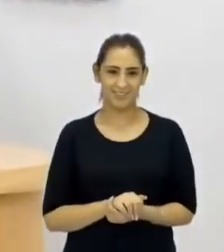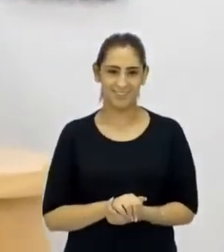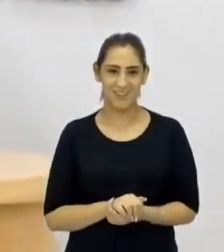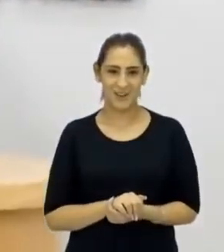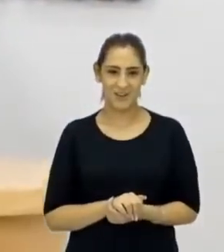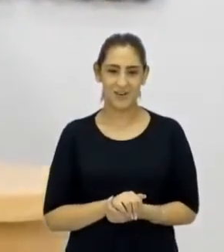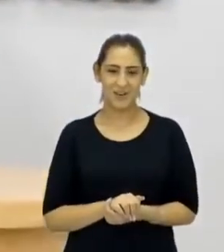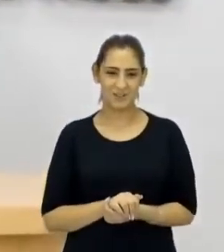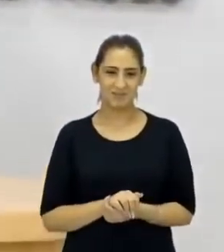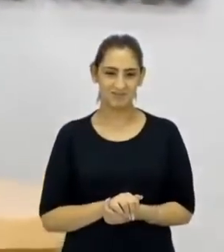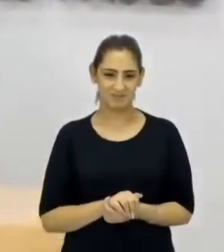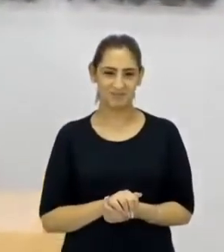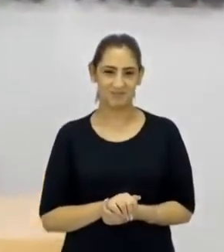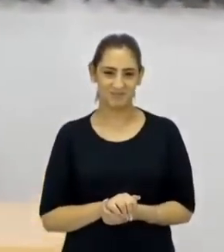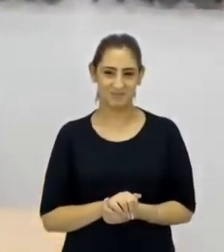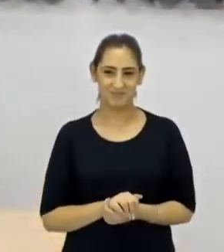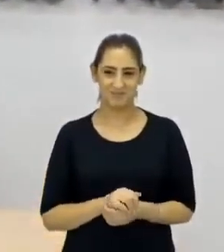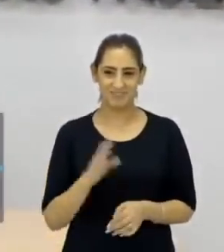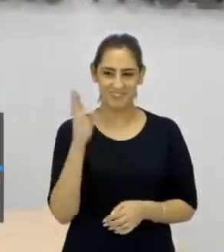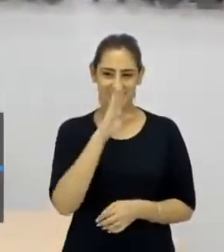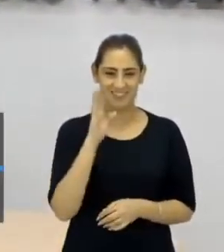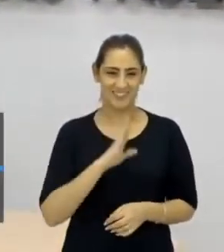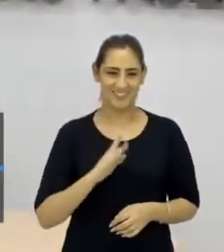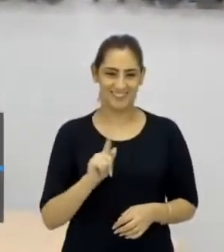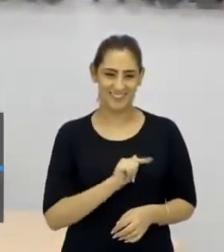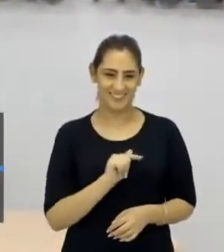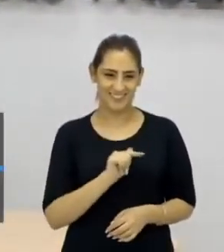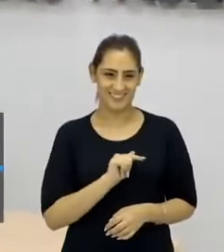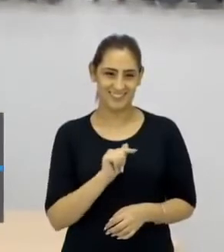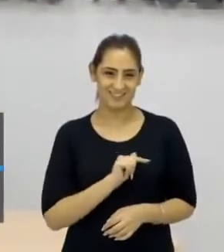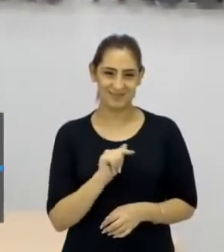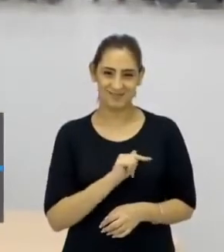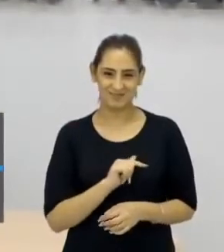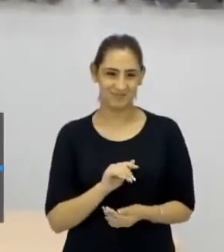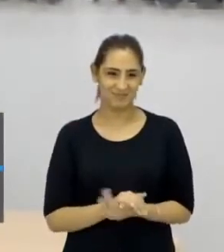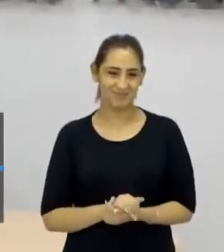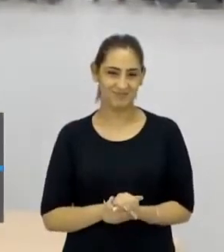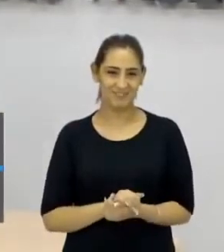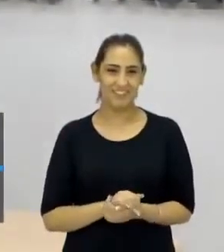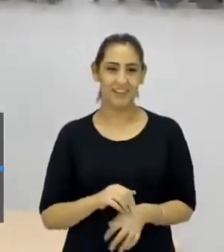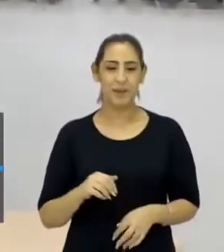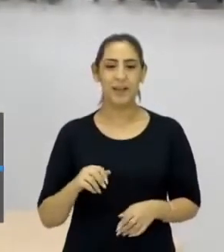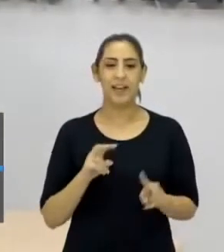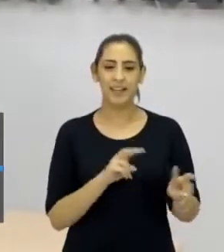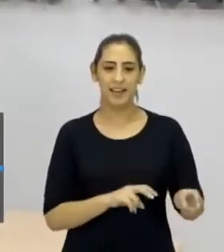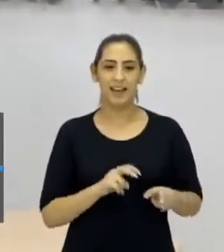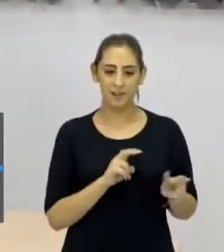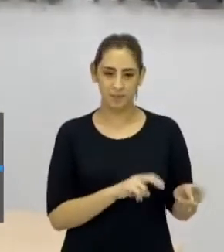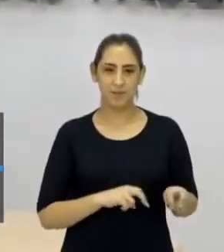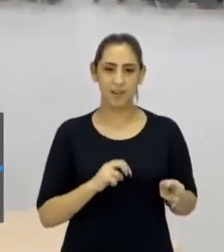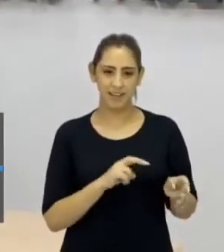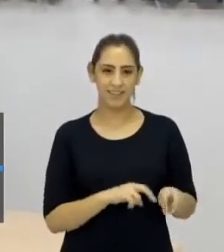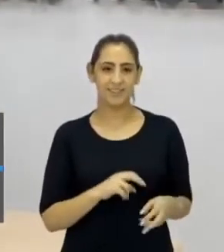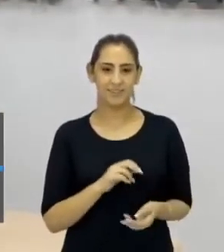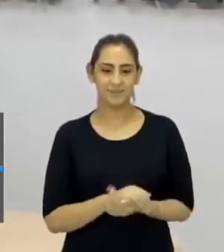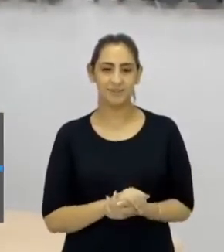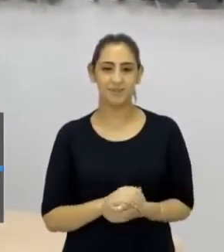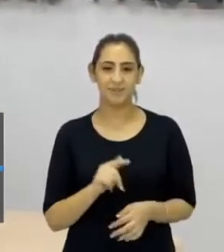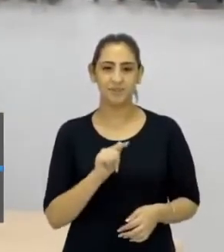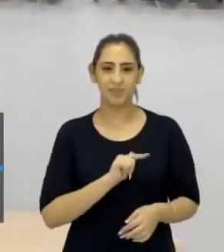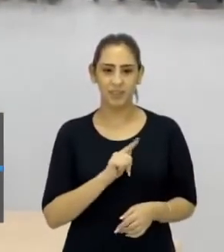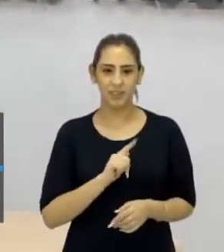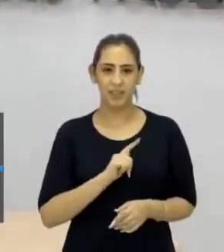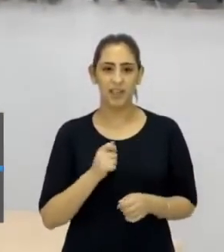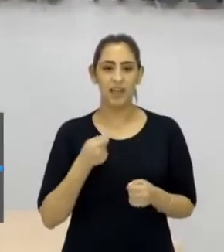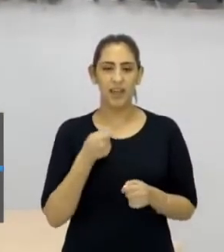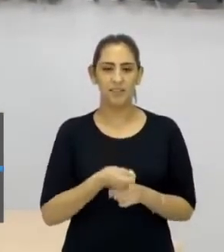Bom, a gente viu, né, como o Brasil tem, né, além de ter uma dependência aí na agropecuária, também tem, né, grandes investimentos